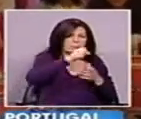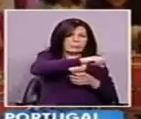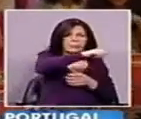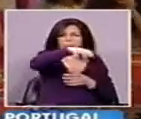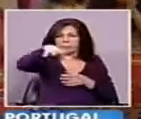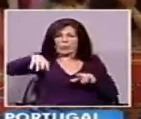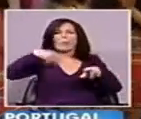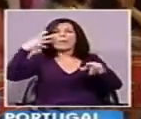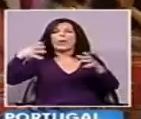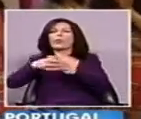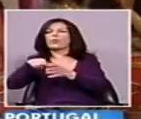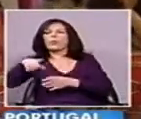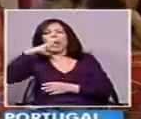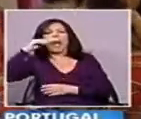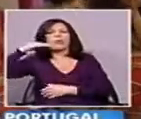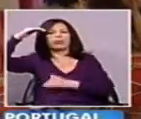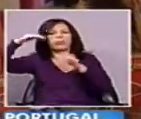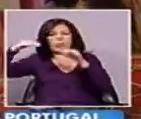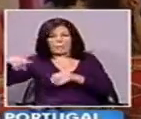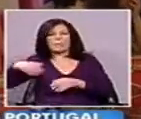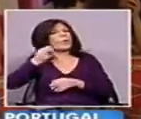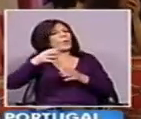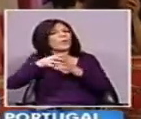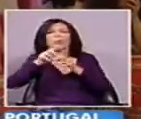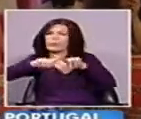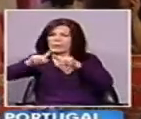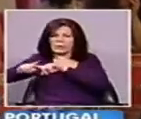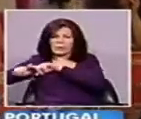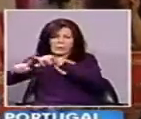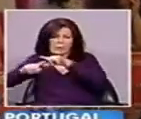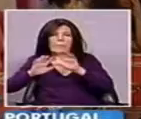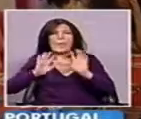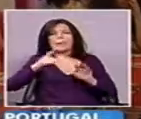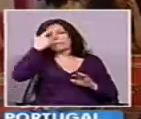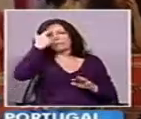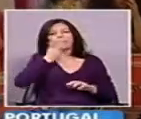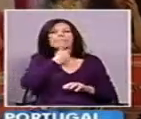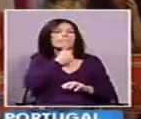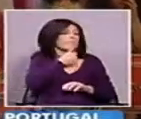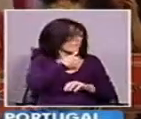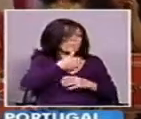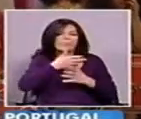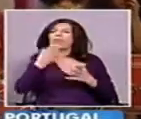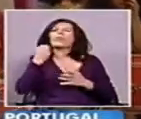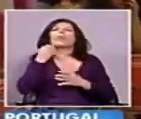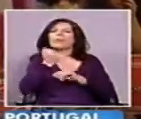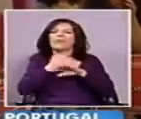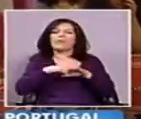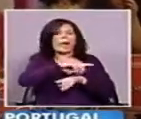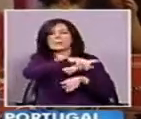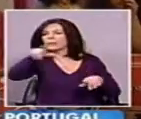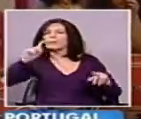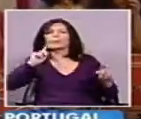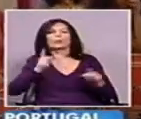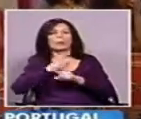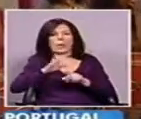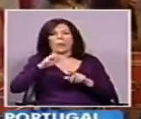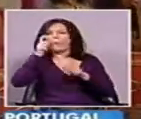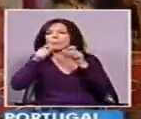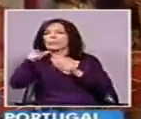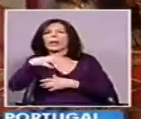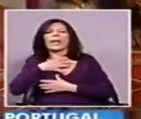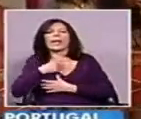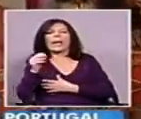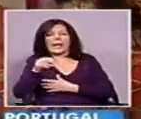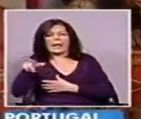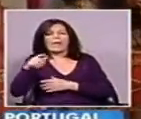de adultos, muitos grupos diferentes. A questão era como fazer música com pessoas que querem